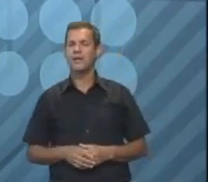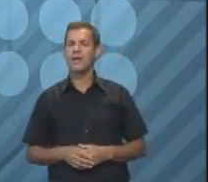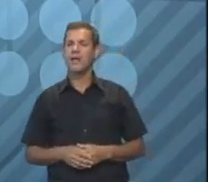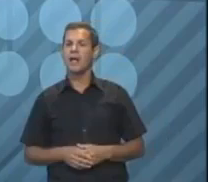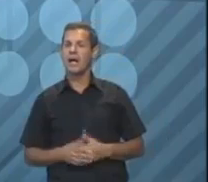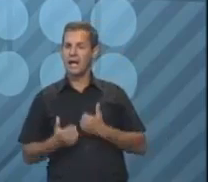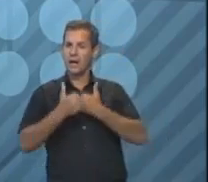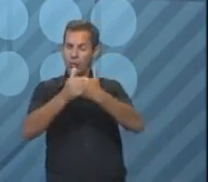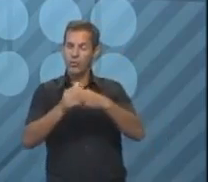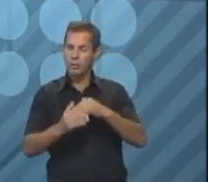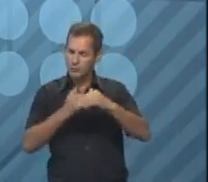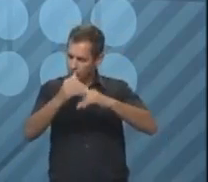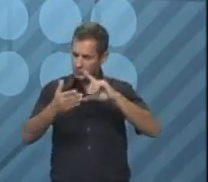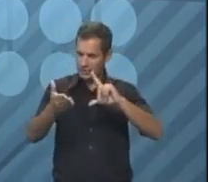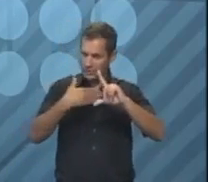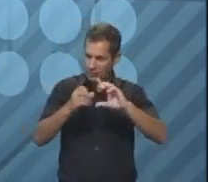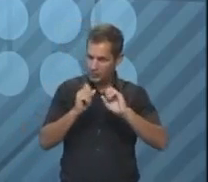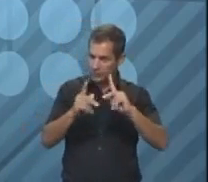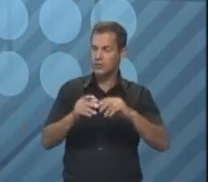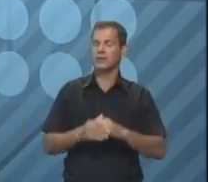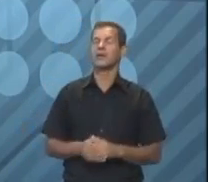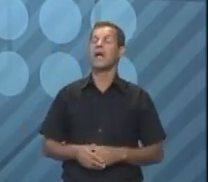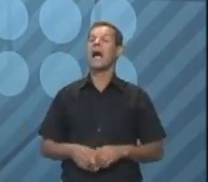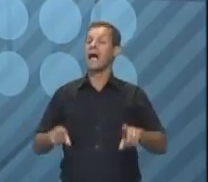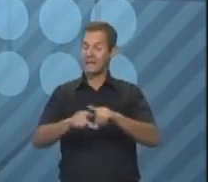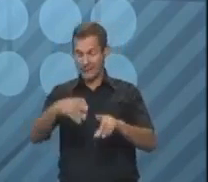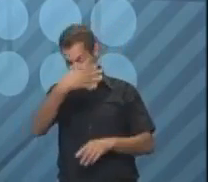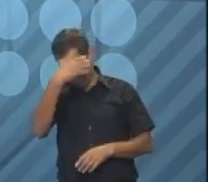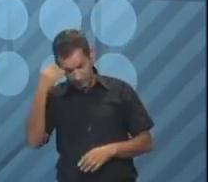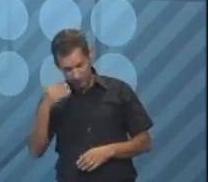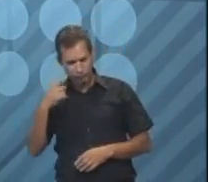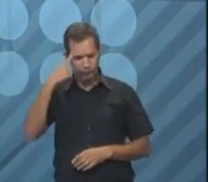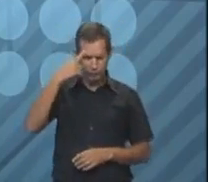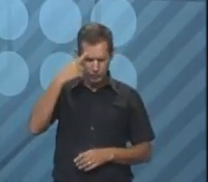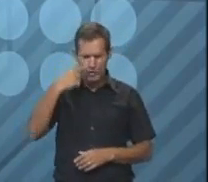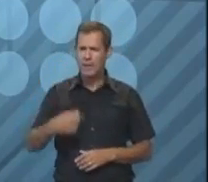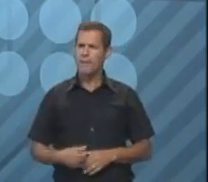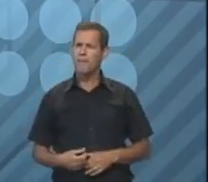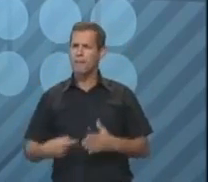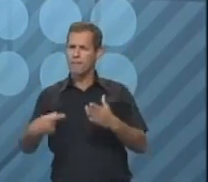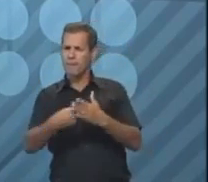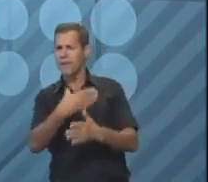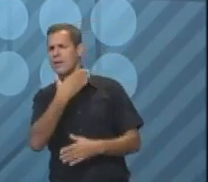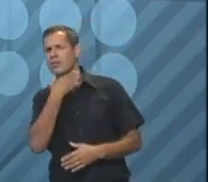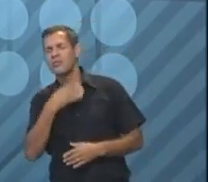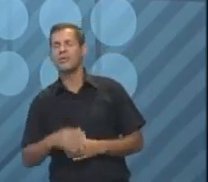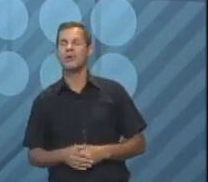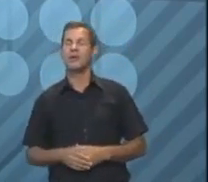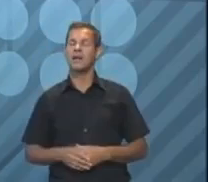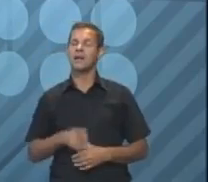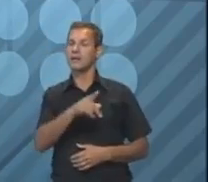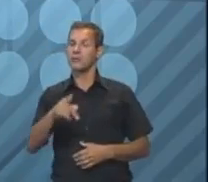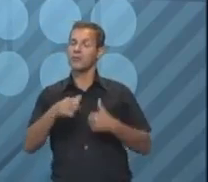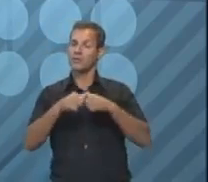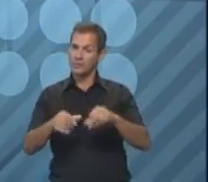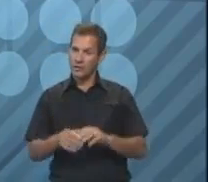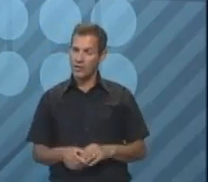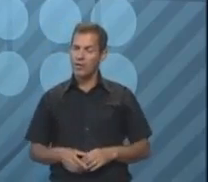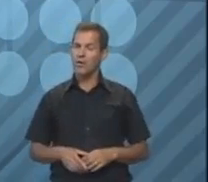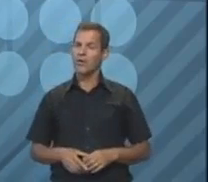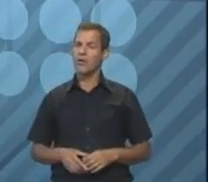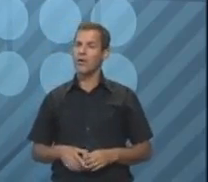para acompanhar o decorrer da aula. E não se esqueçam, dúvidas, postem no fórum que os professores estarão